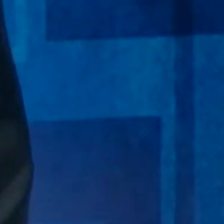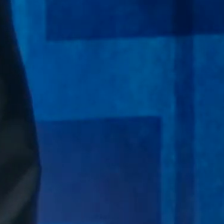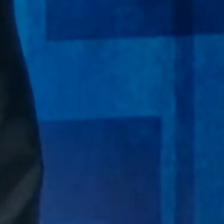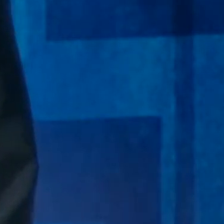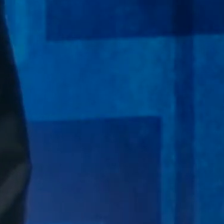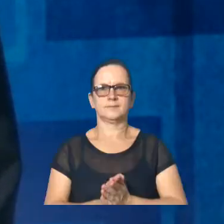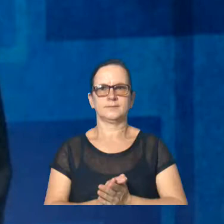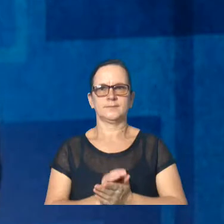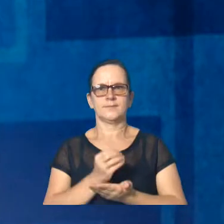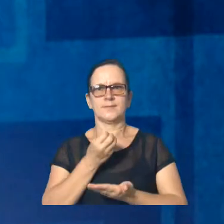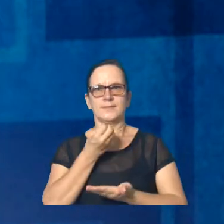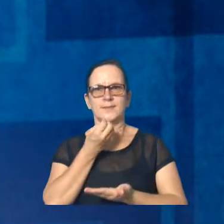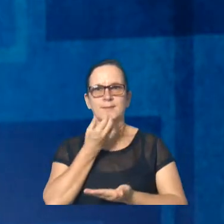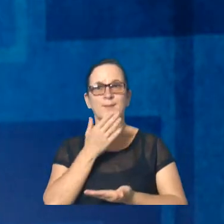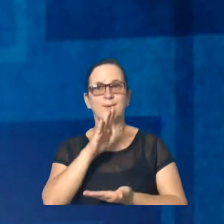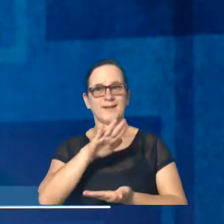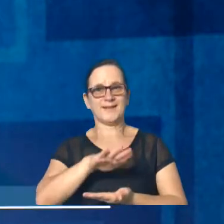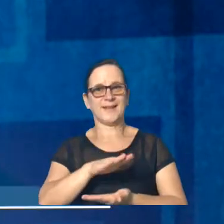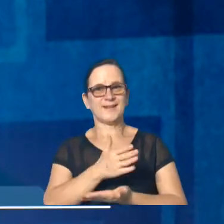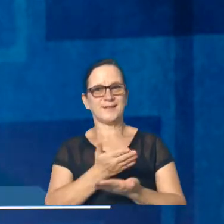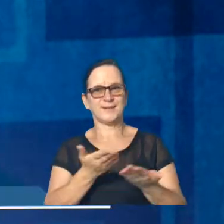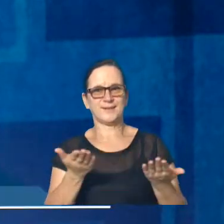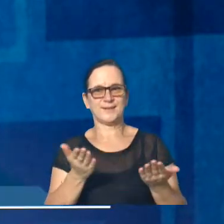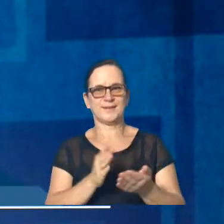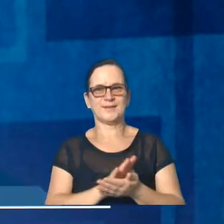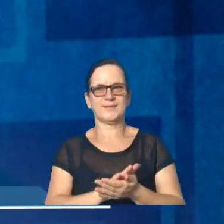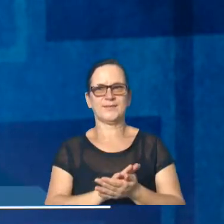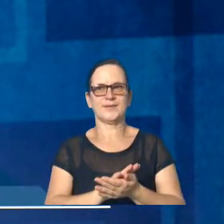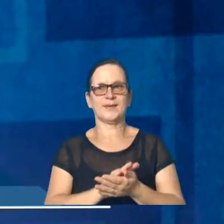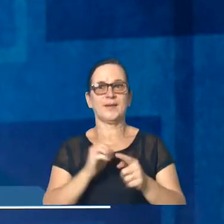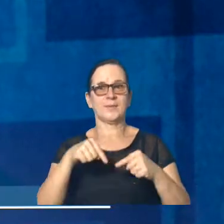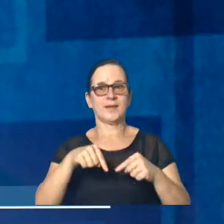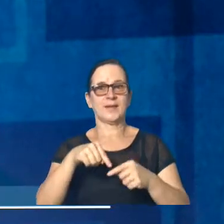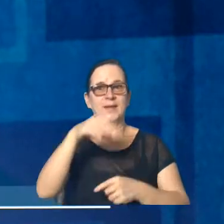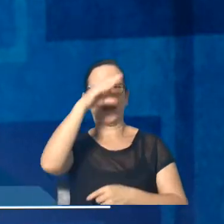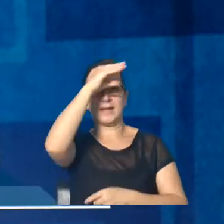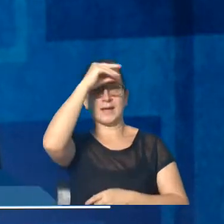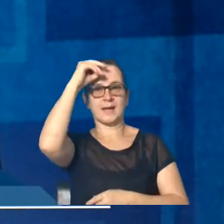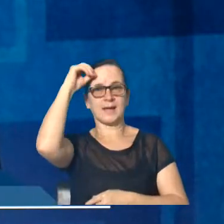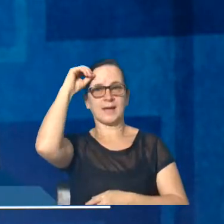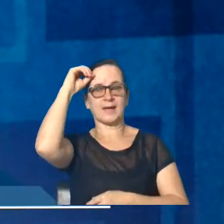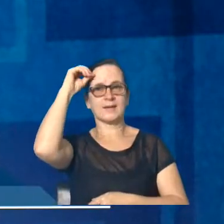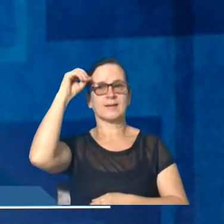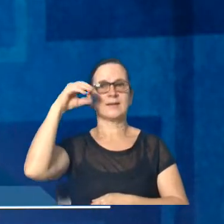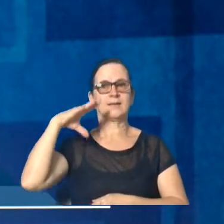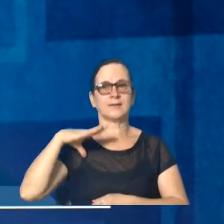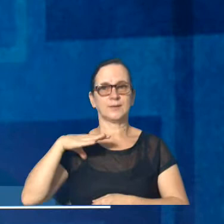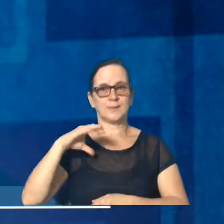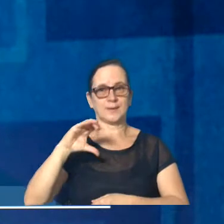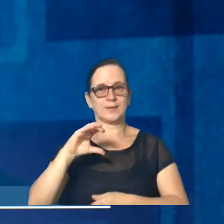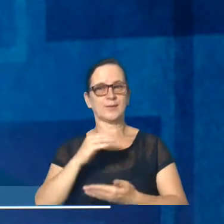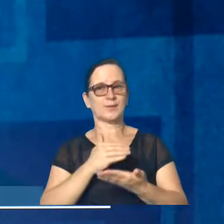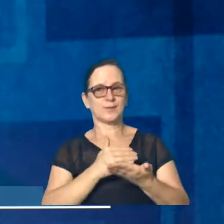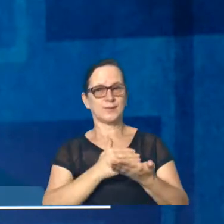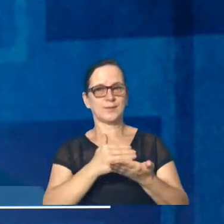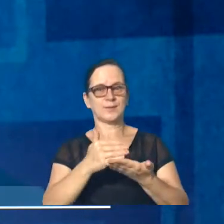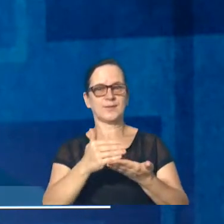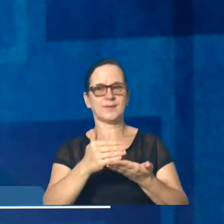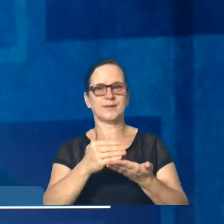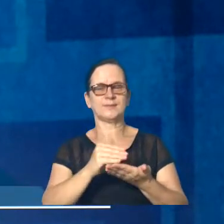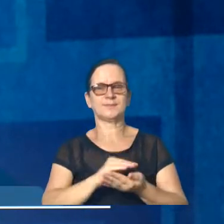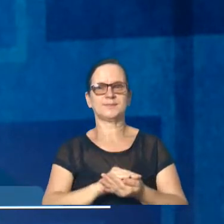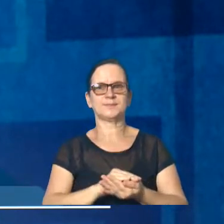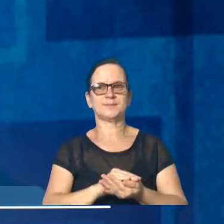Olá, boa tarde a todos. Nós estamos mais uma vez falando ao vivo do plenário da Câmara Municipal de Cubatão e dentro de instantes terá